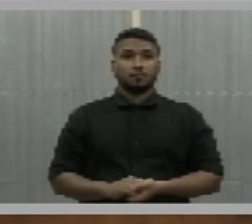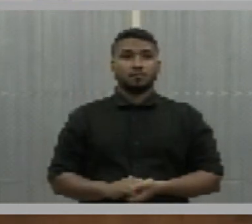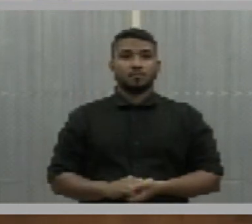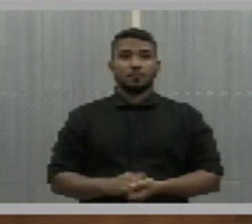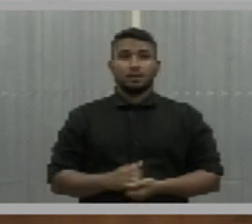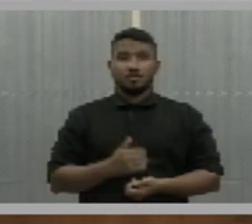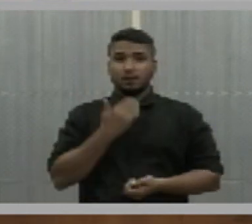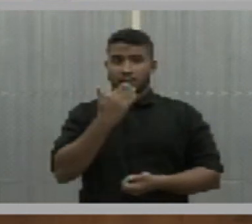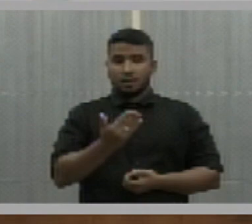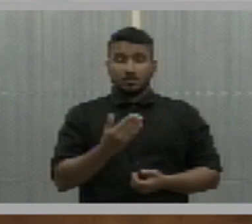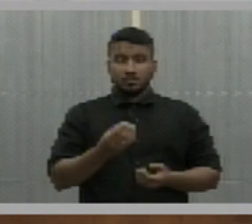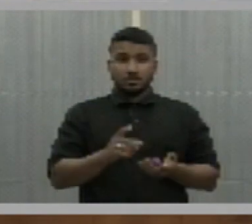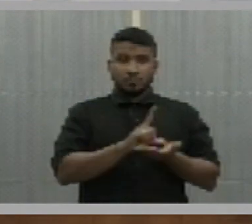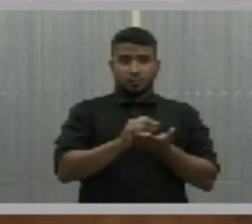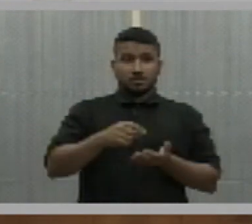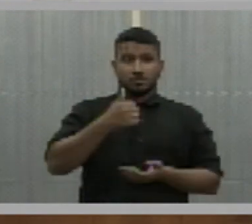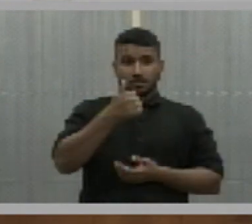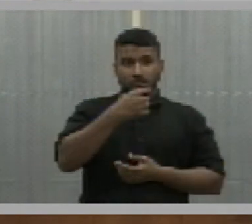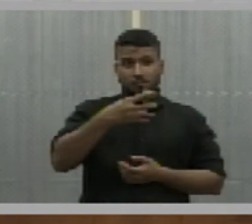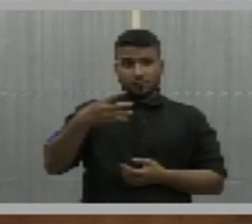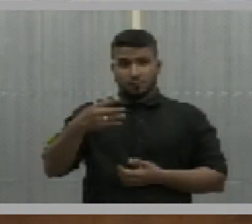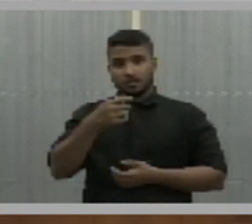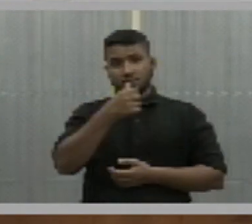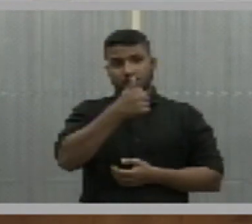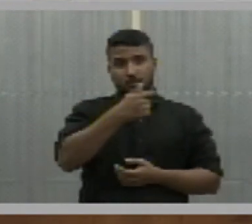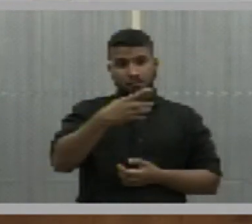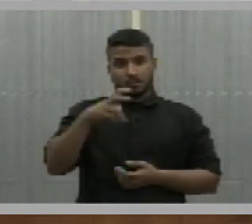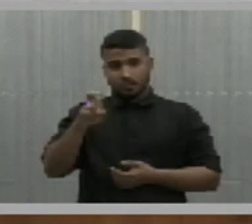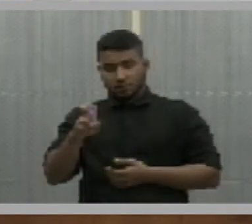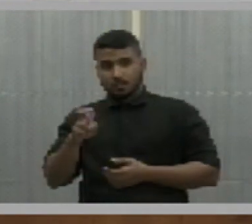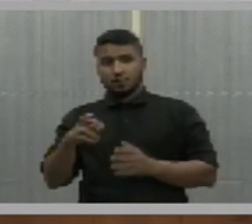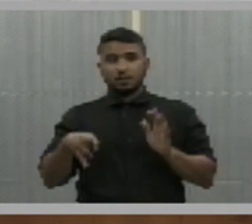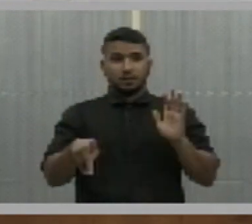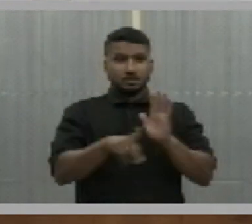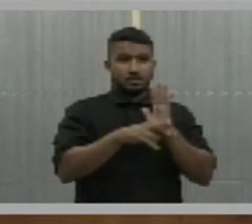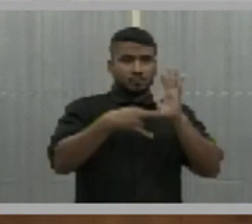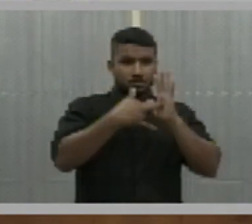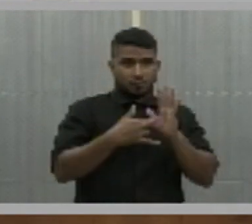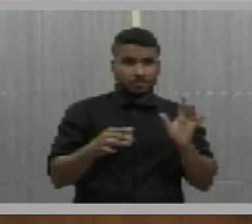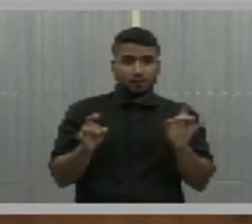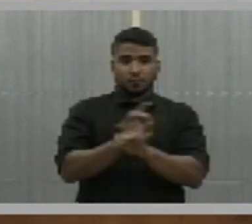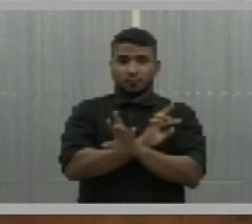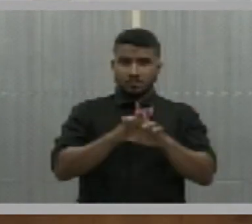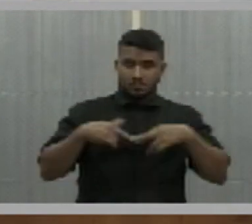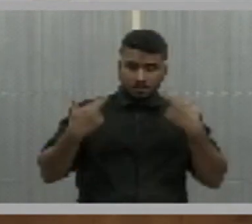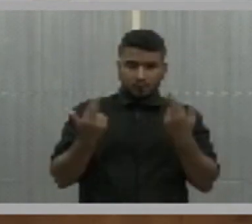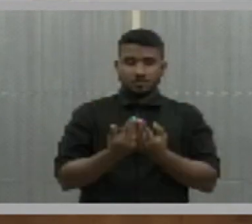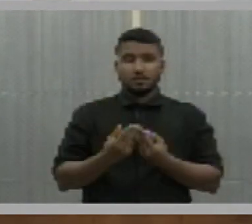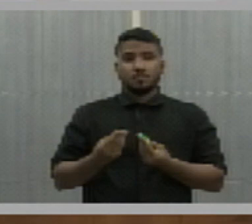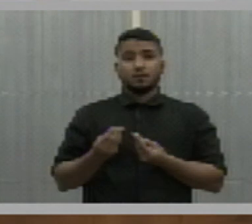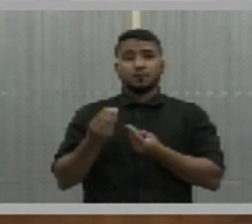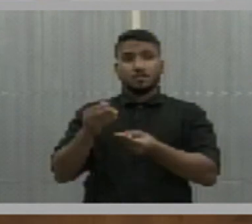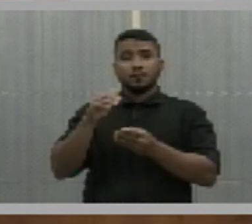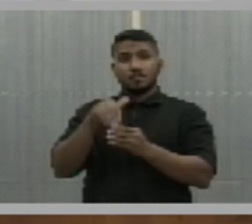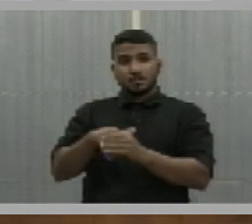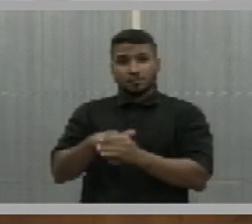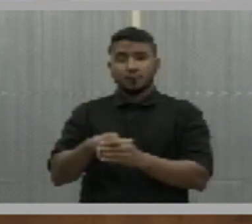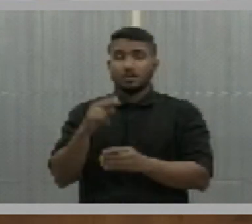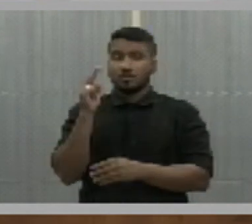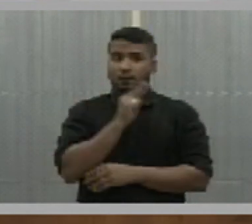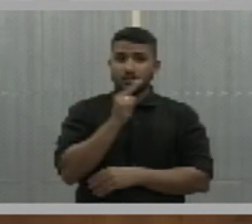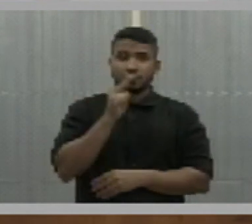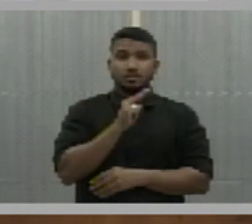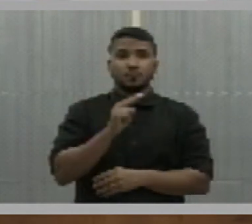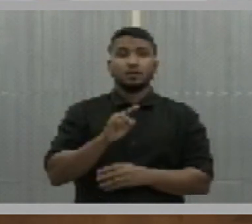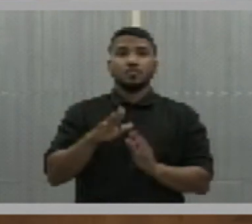Requer, nos termos dos artigos 144 e 145 do regime interno, que, depois de ouvido o plenário, seja apreciado em caráter de urgência